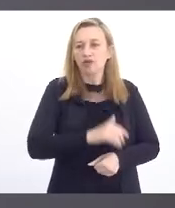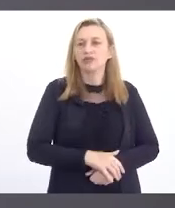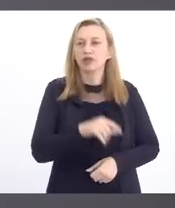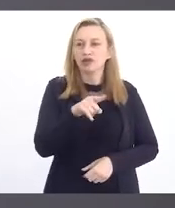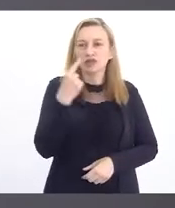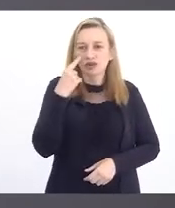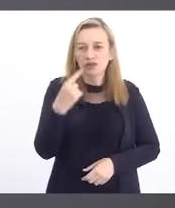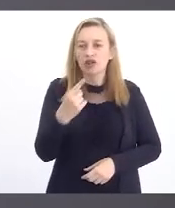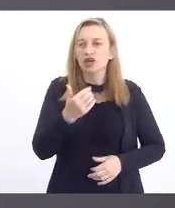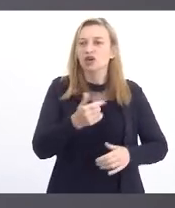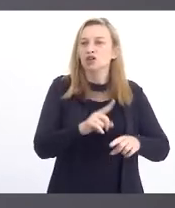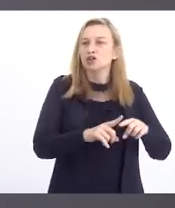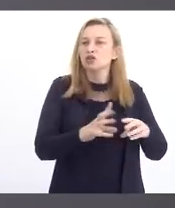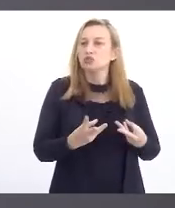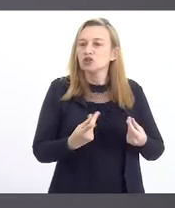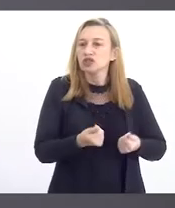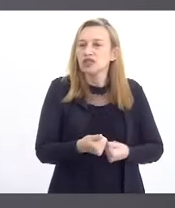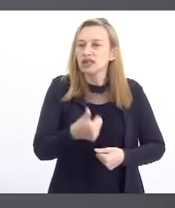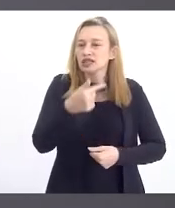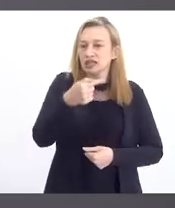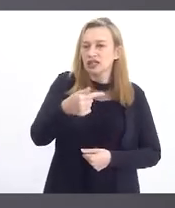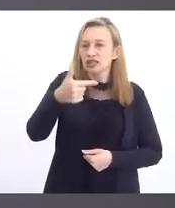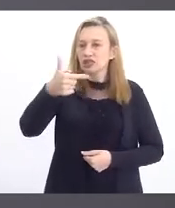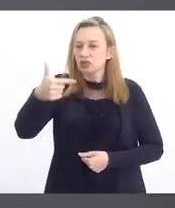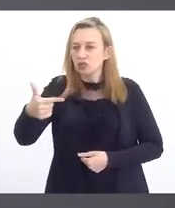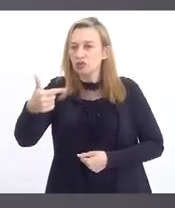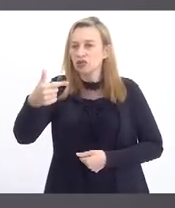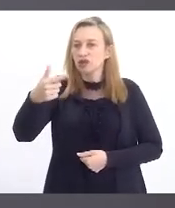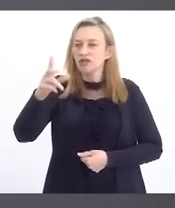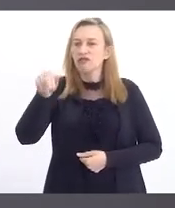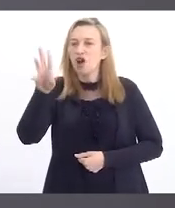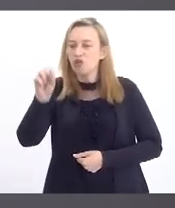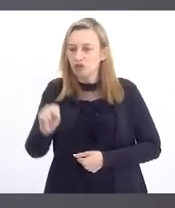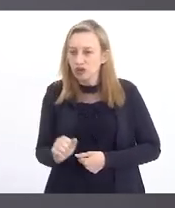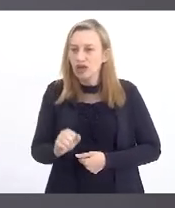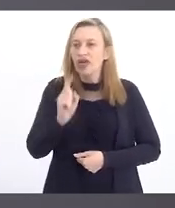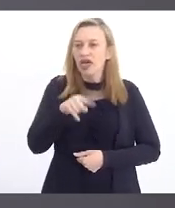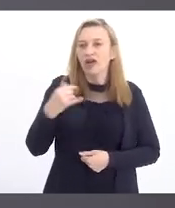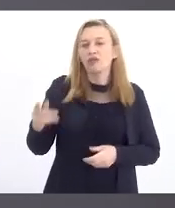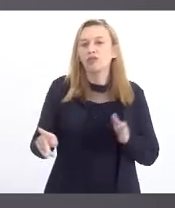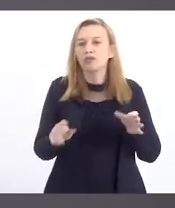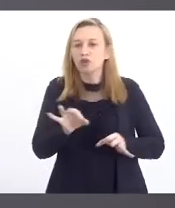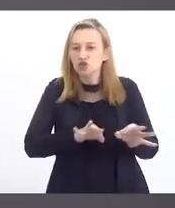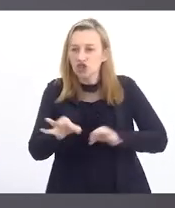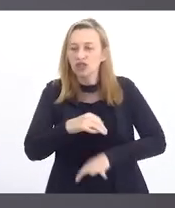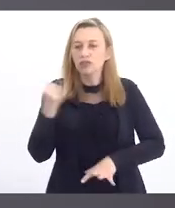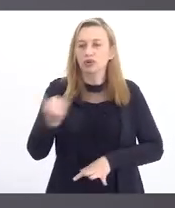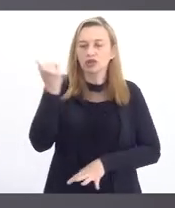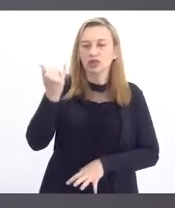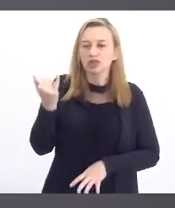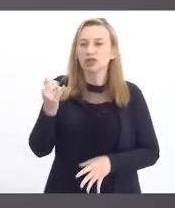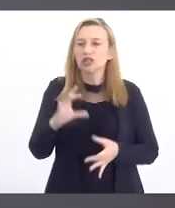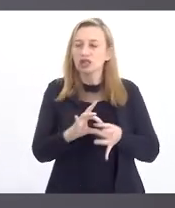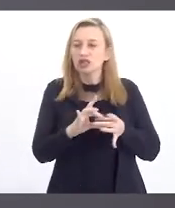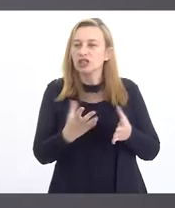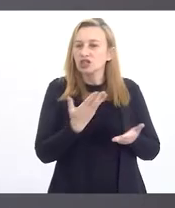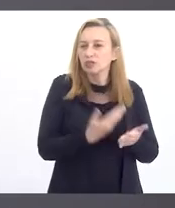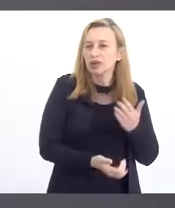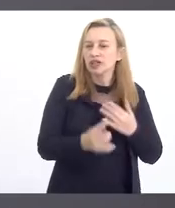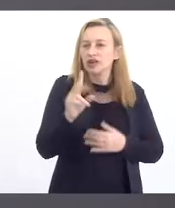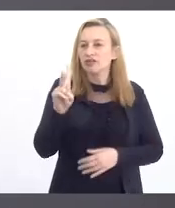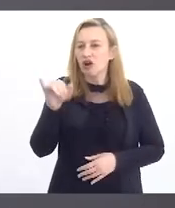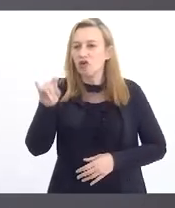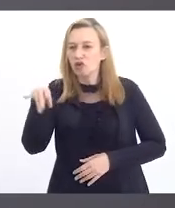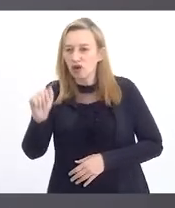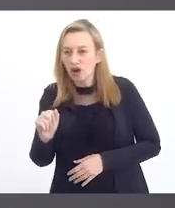você vai ver a substituição de 72 válvulas da Neta. Isso é um projeto importantíssimo que vai fazer com que a gente deixe de perder, por passagem de válvula,